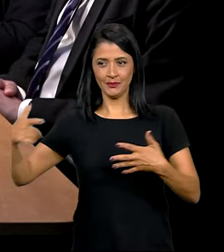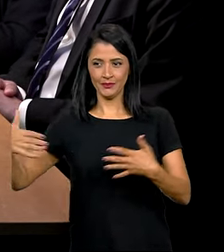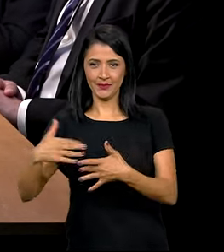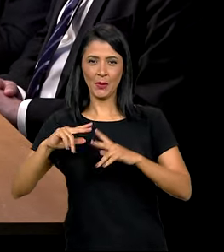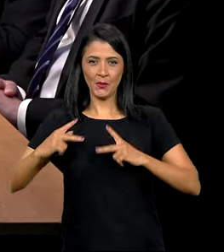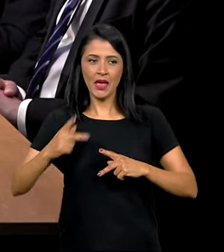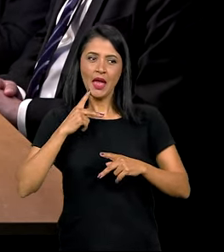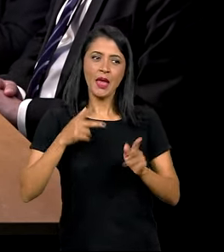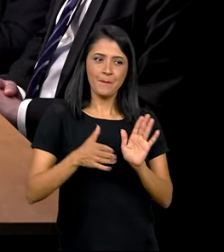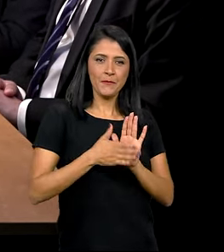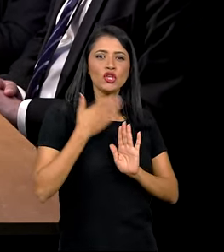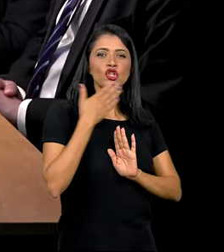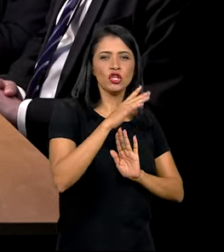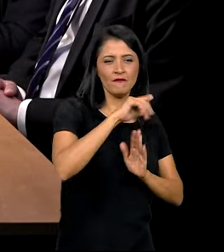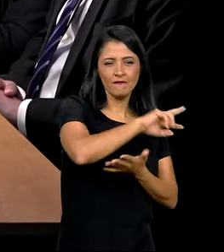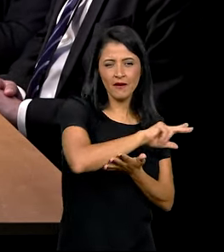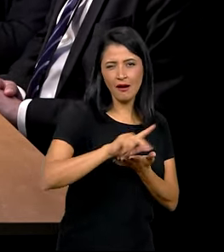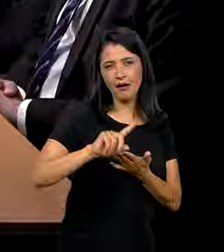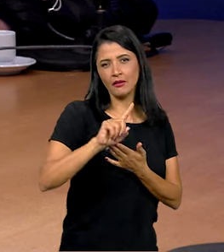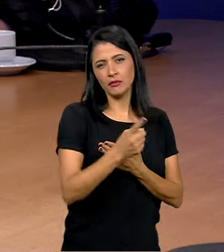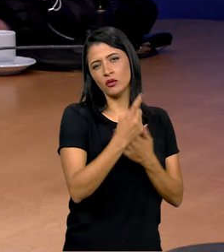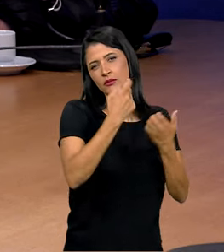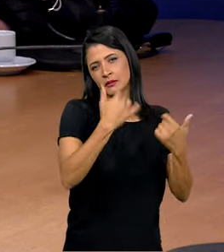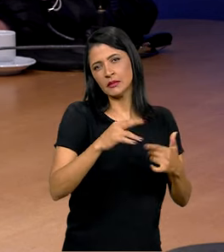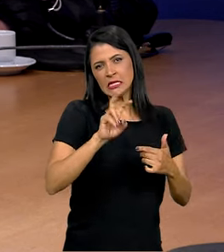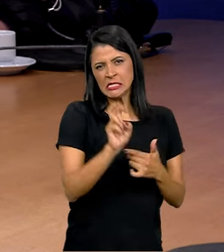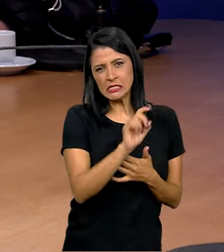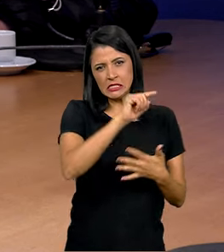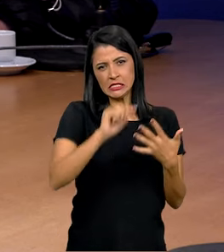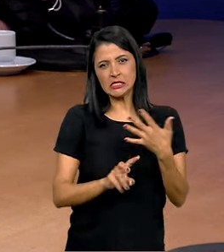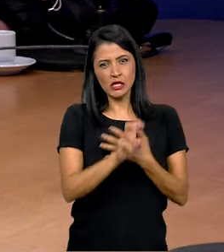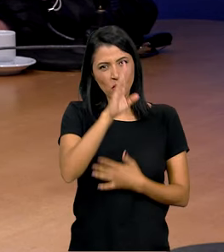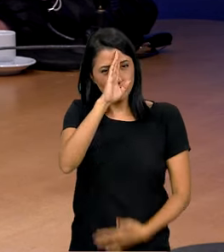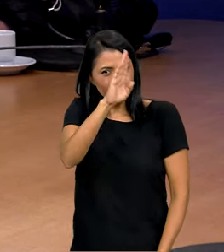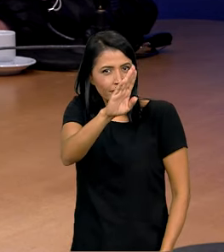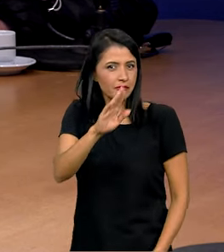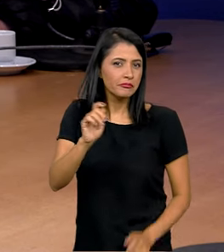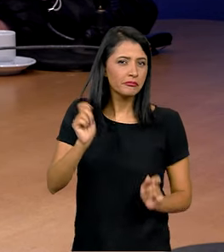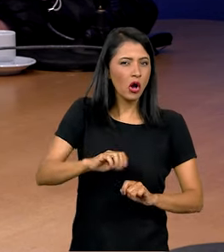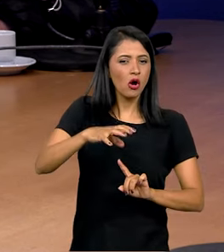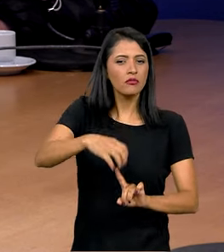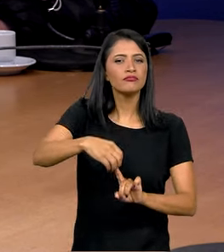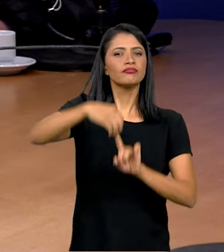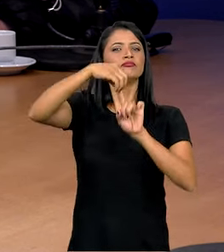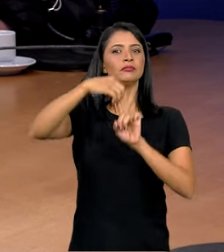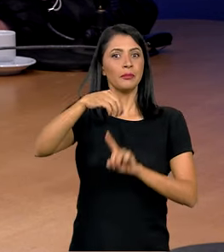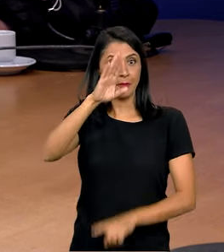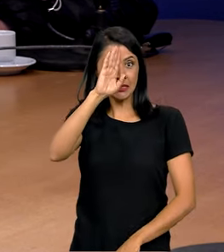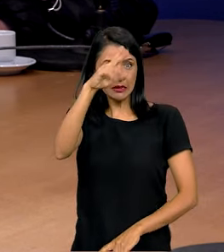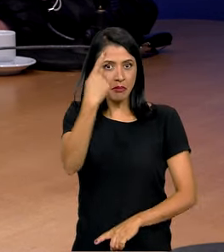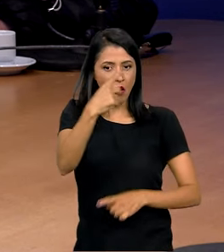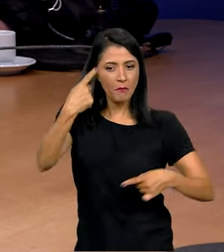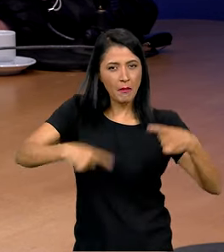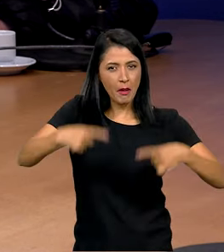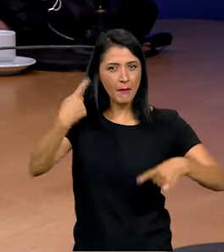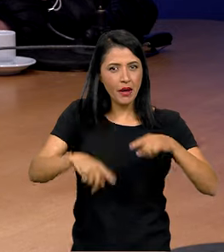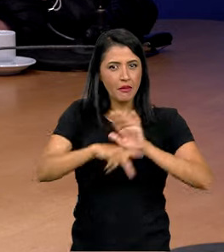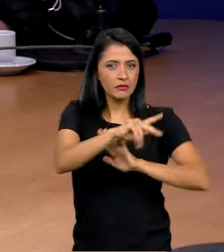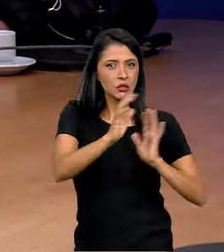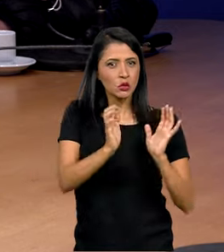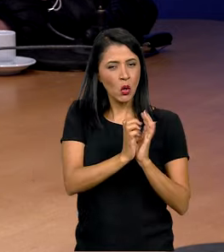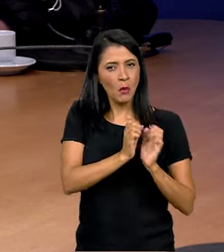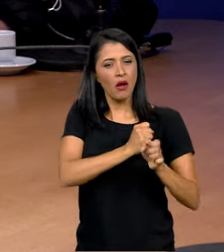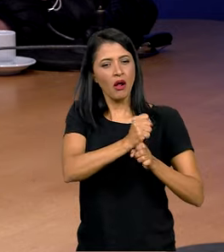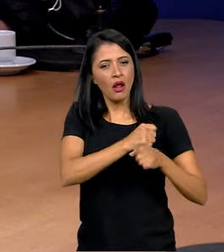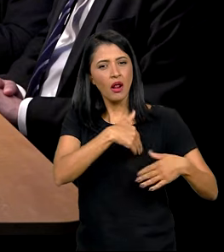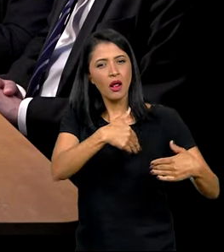pedir eu sei que são muitas propostas Mas você teria como elencar cinco prioritárias as cinco principais que foram debatidas pelo grupo